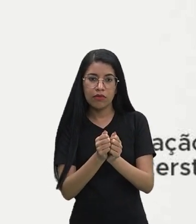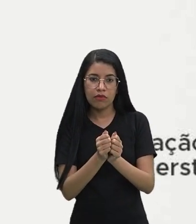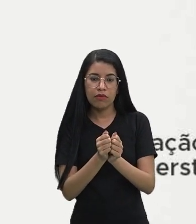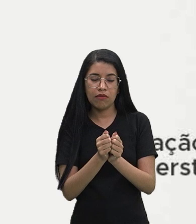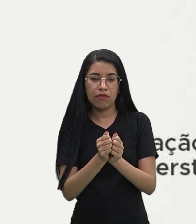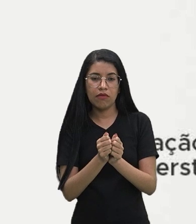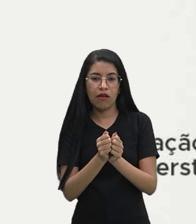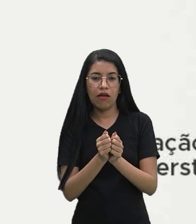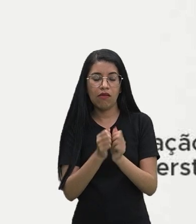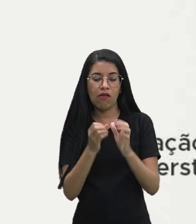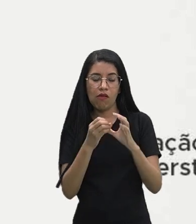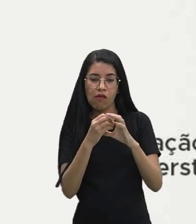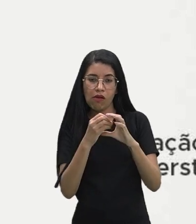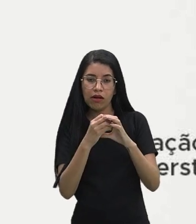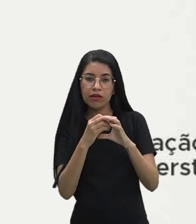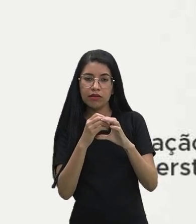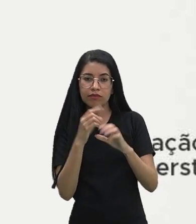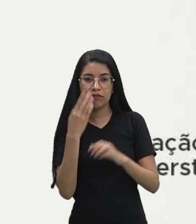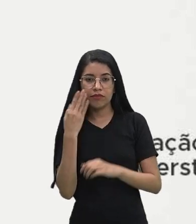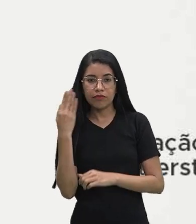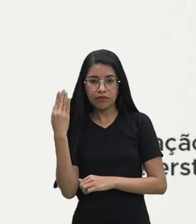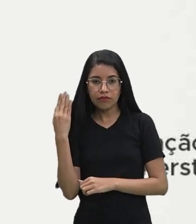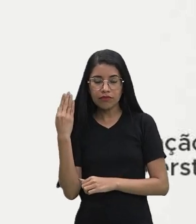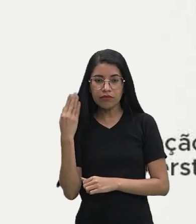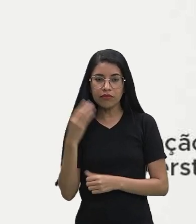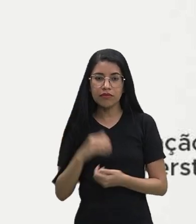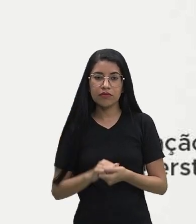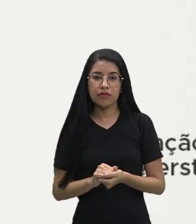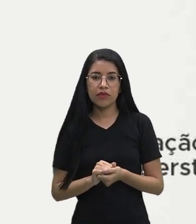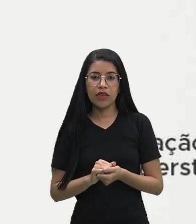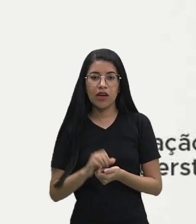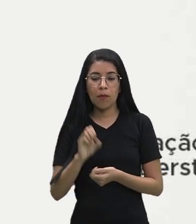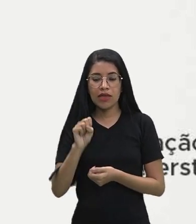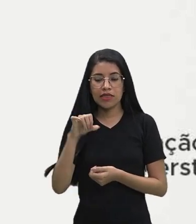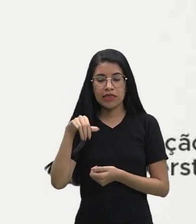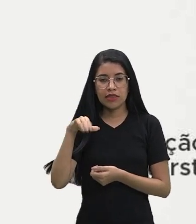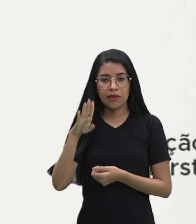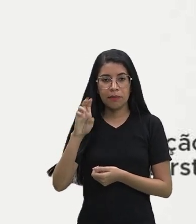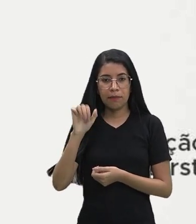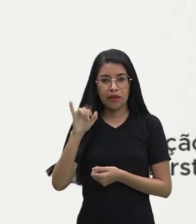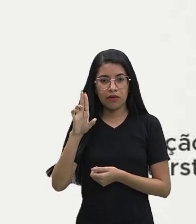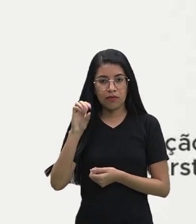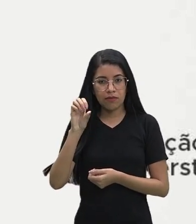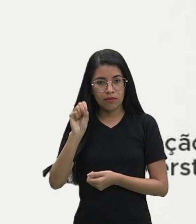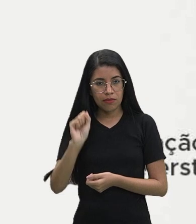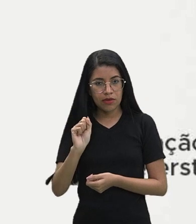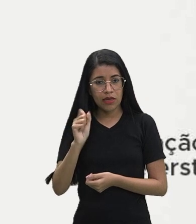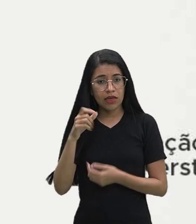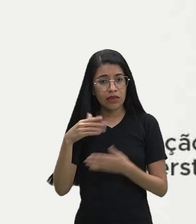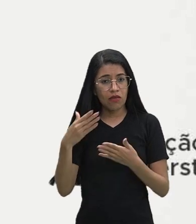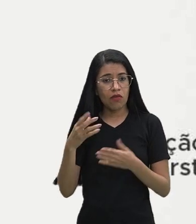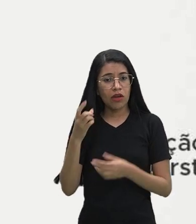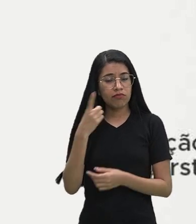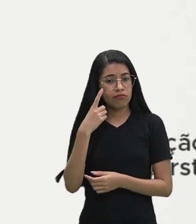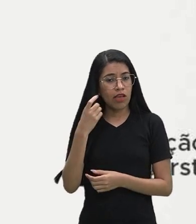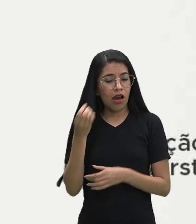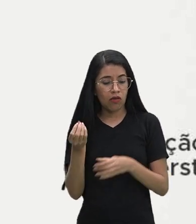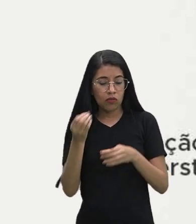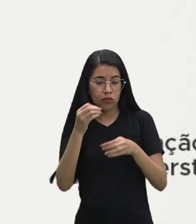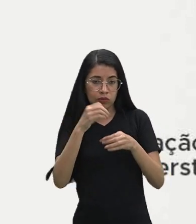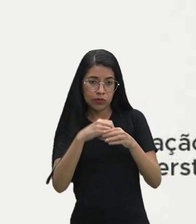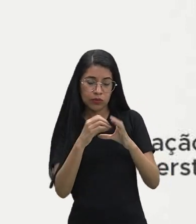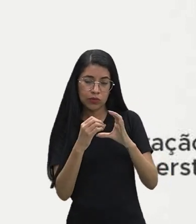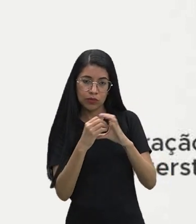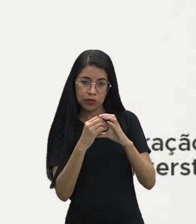essa célula. Por isso, é uma associação de simbiose. Para a bactéria foi interessante ficar dentro da célula,